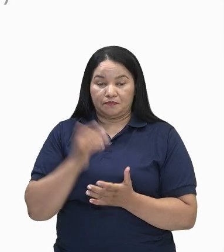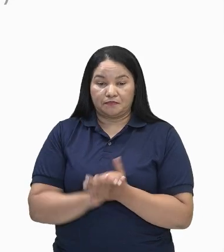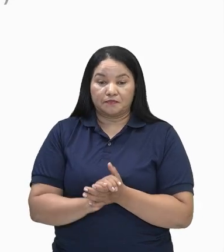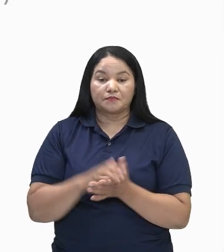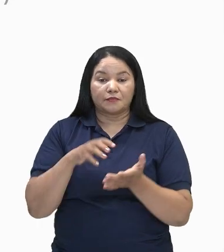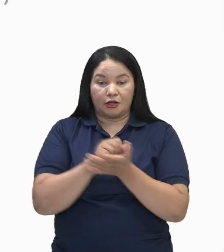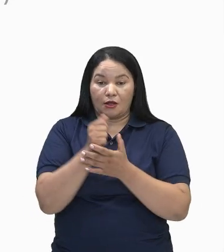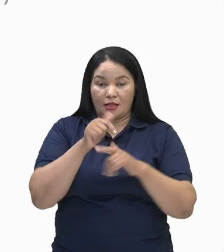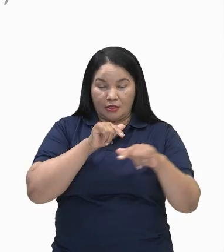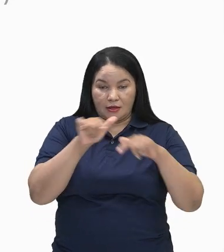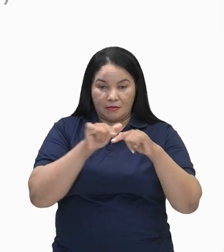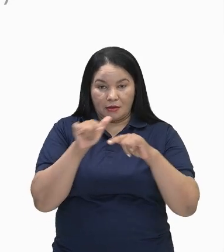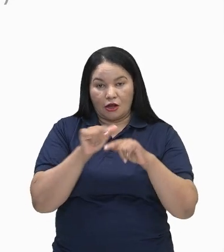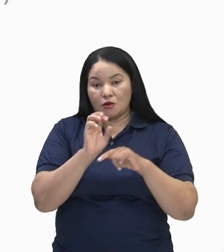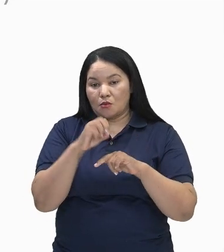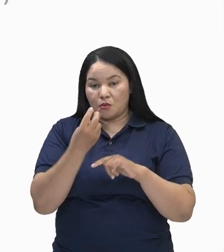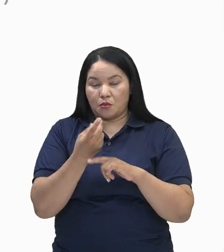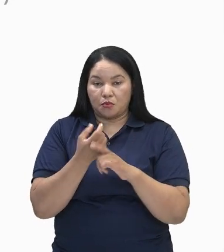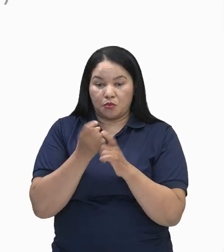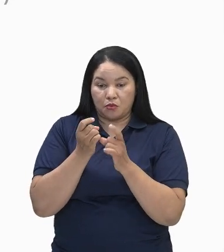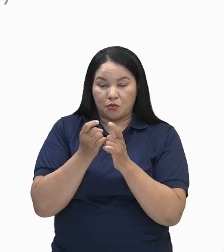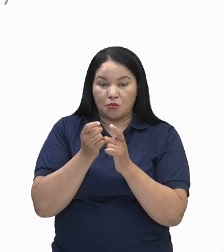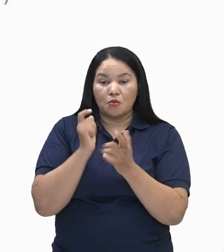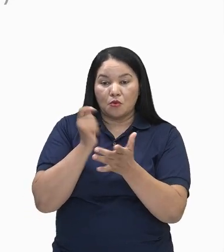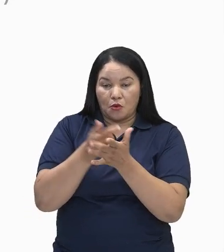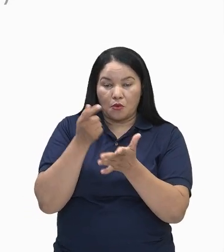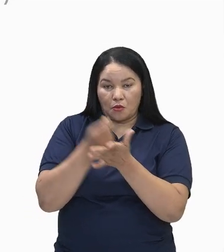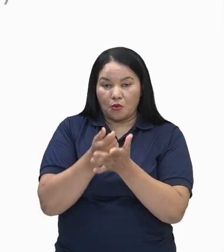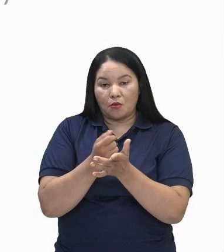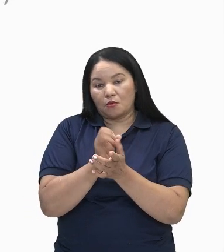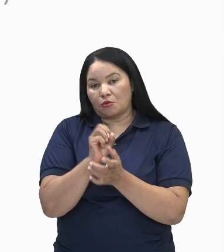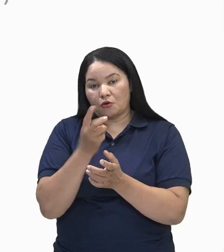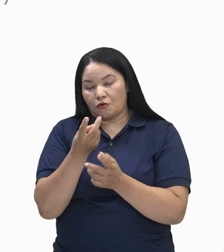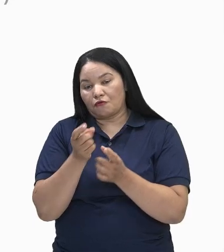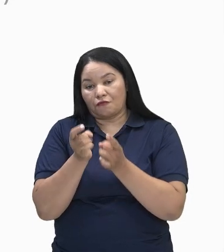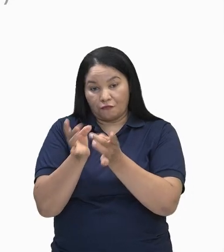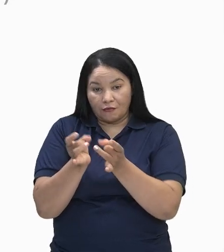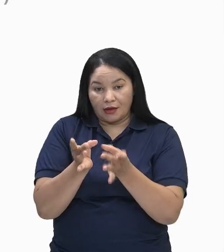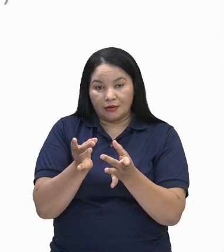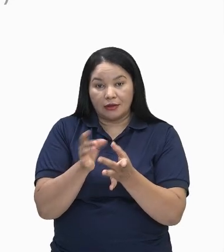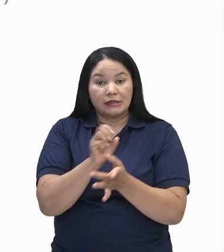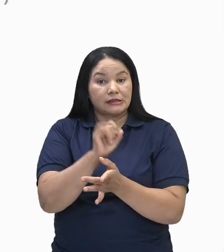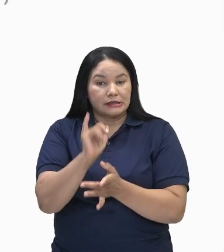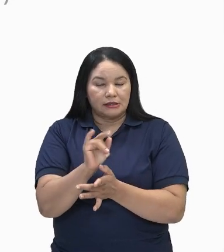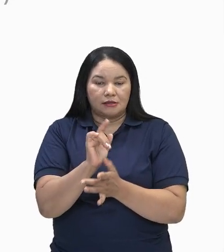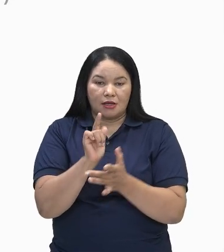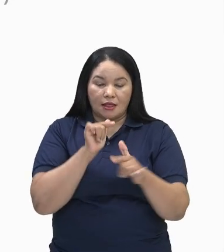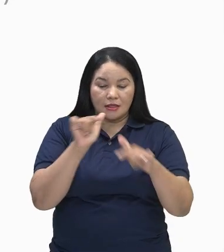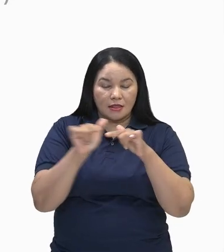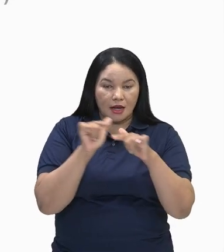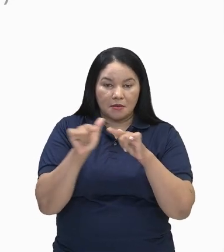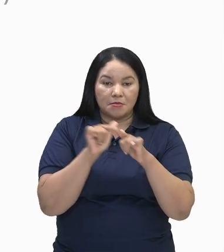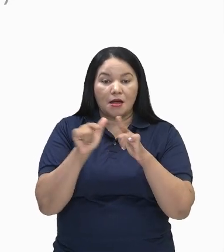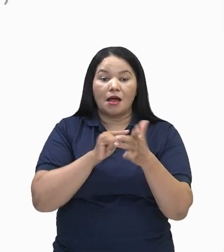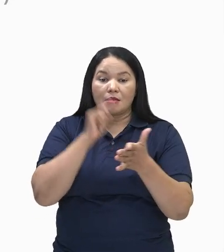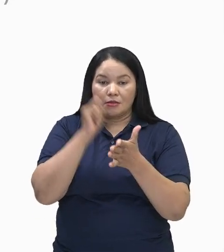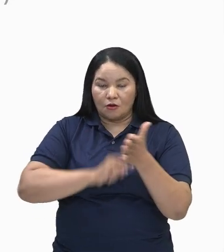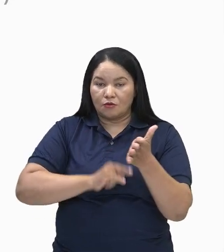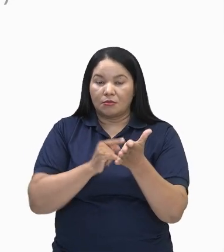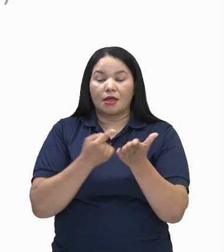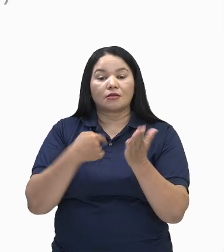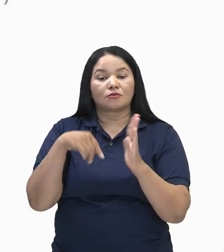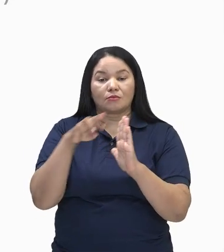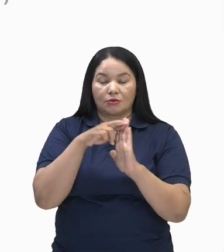ou compra e venda sempre vai estar lá. Quando fizer um trabalho, vai estar lá, né, as normas, como